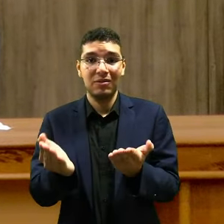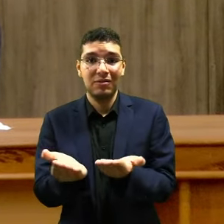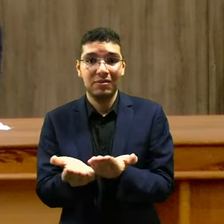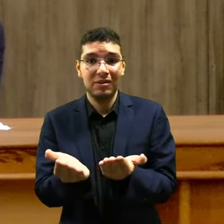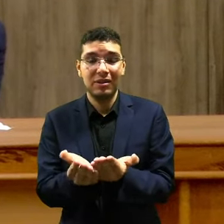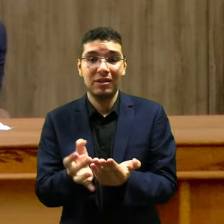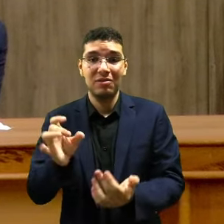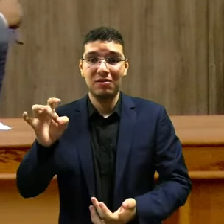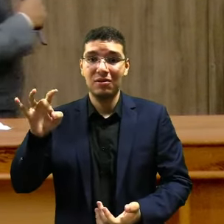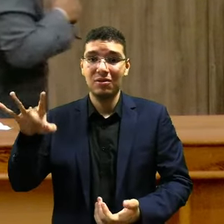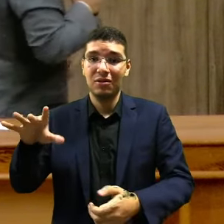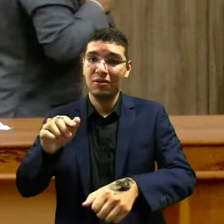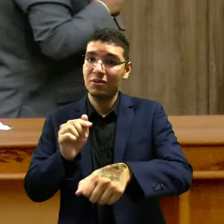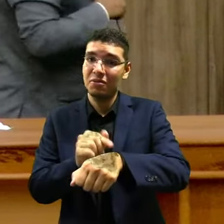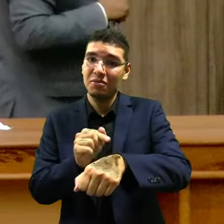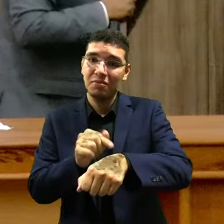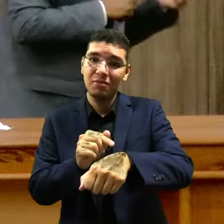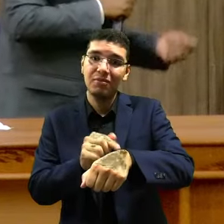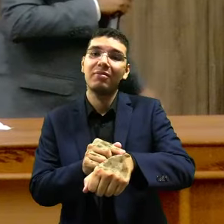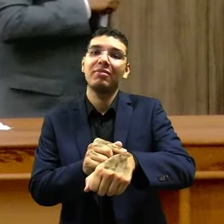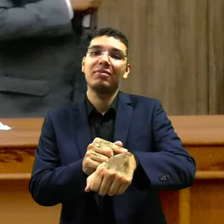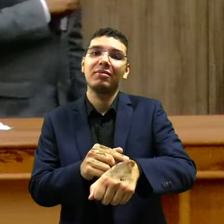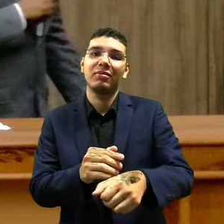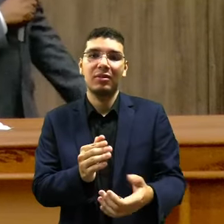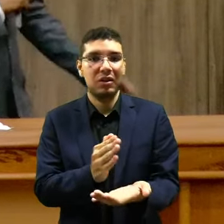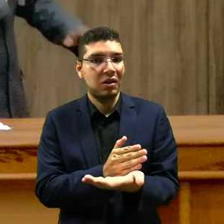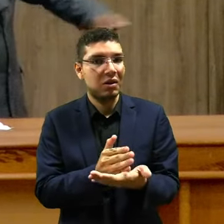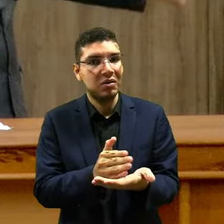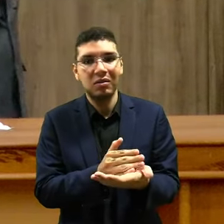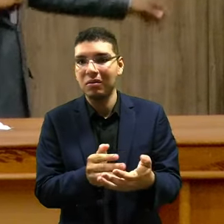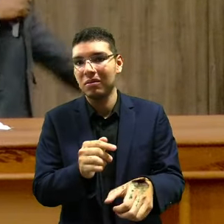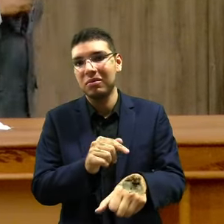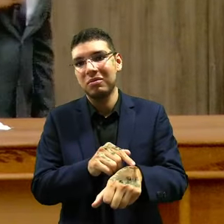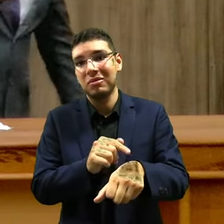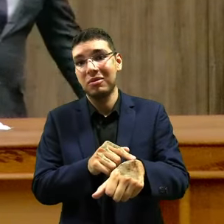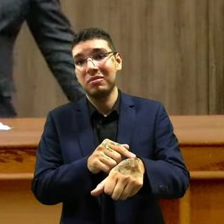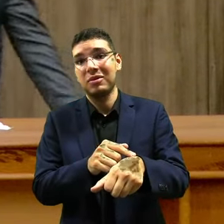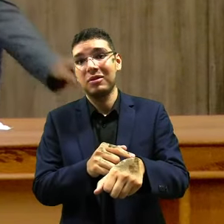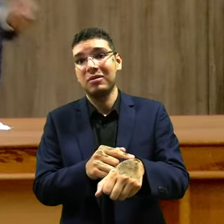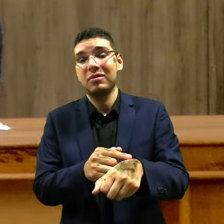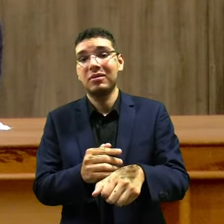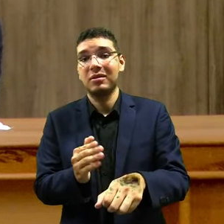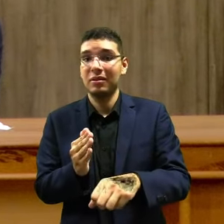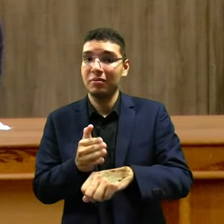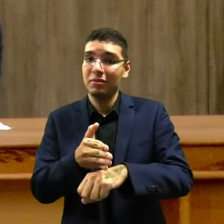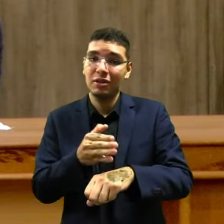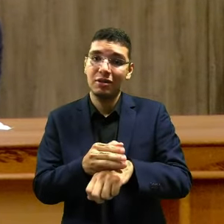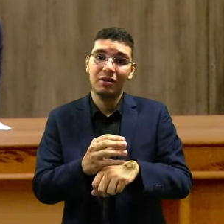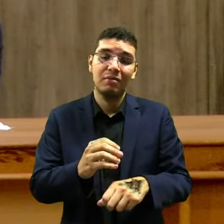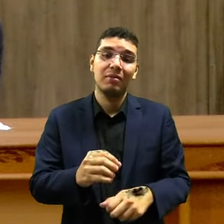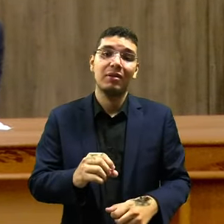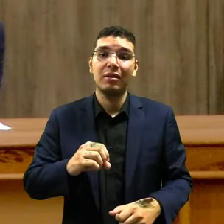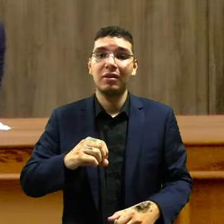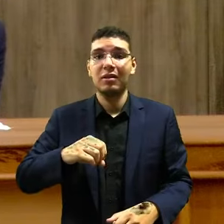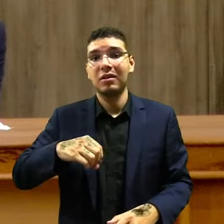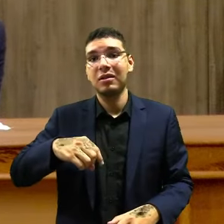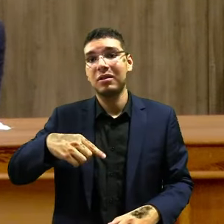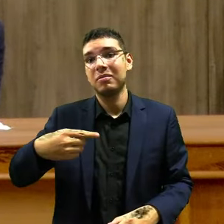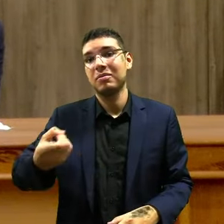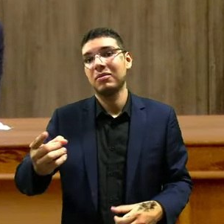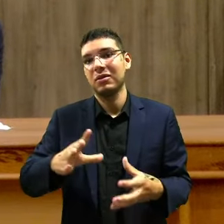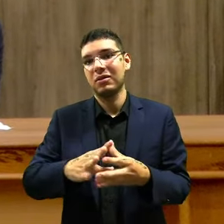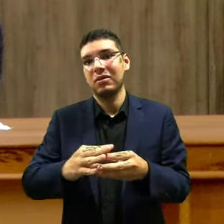é é some não é isso aí some olha para cá Salmo